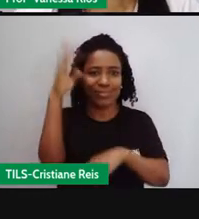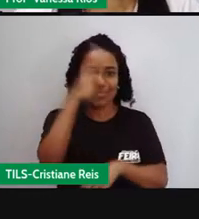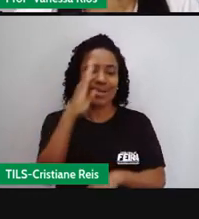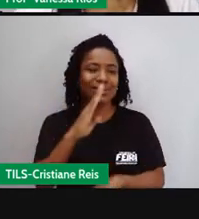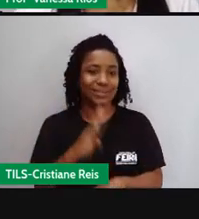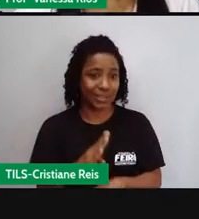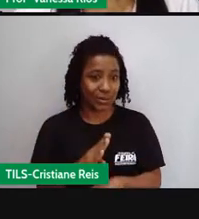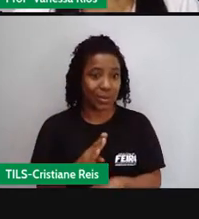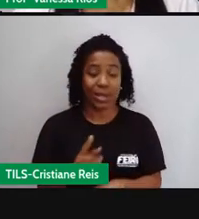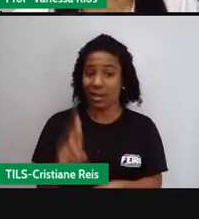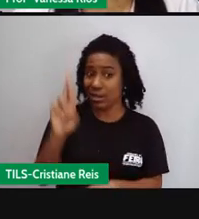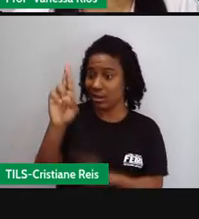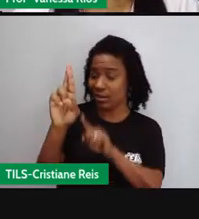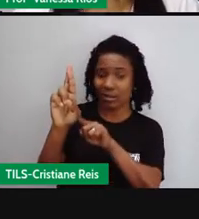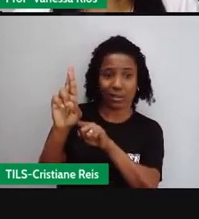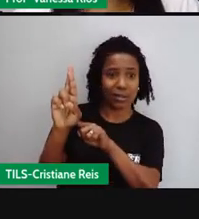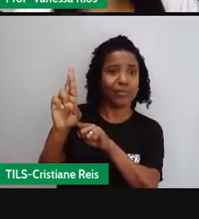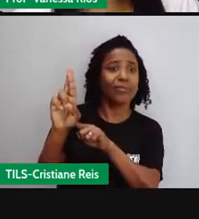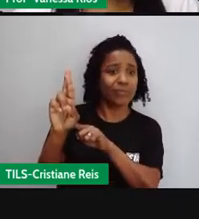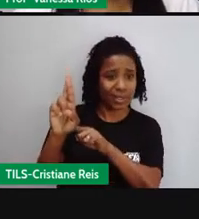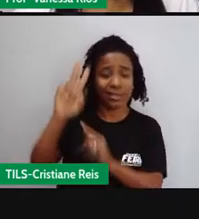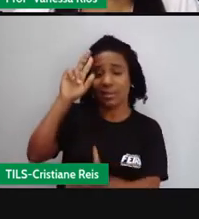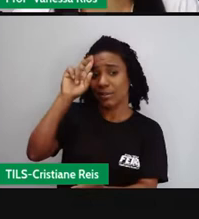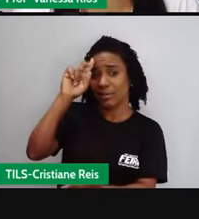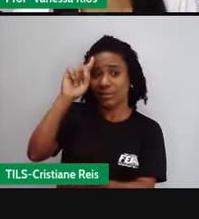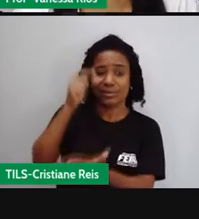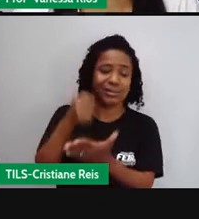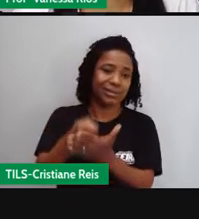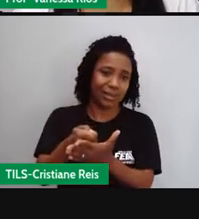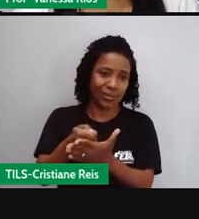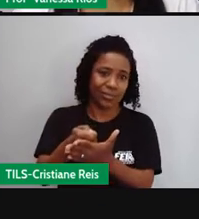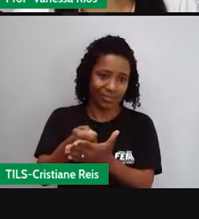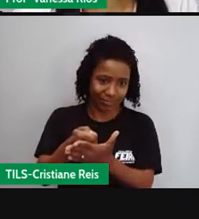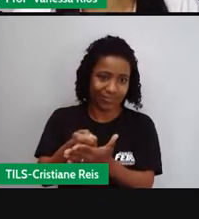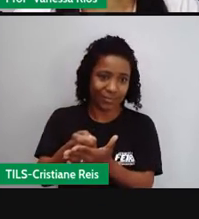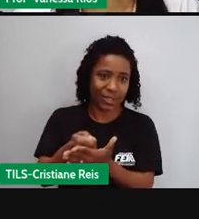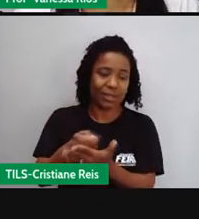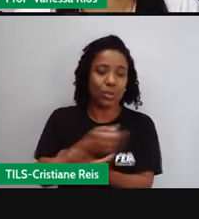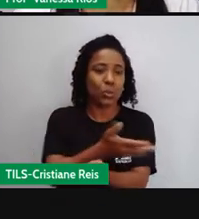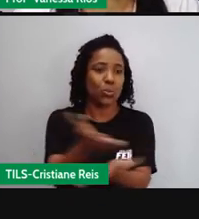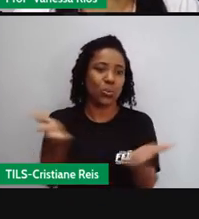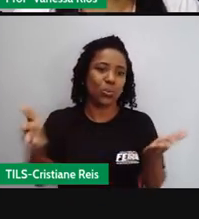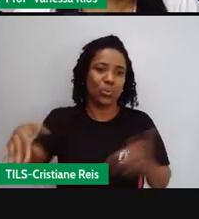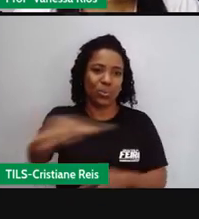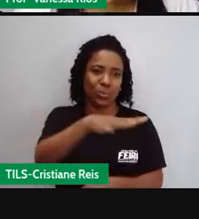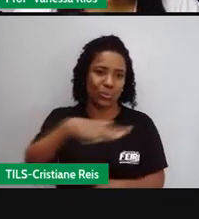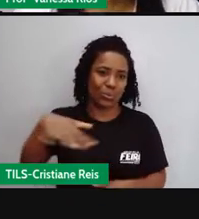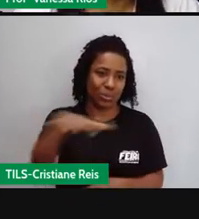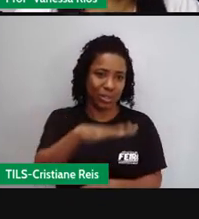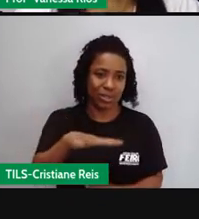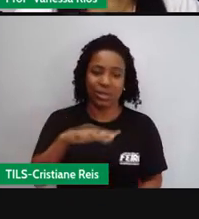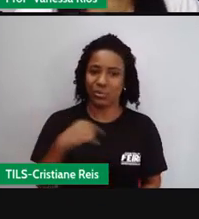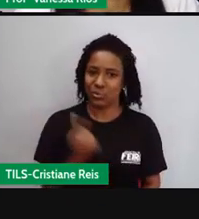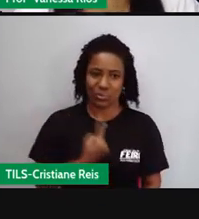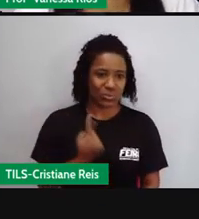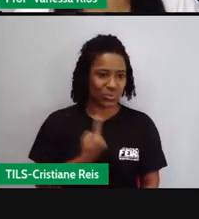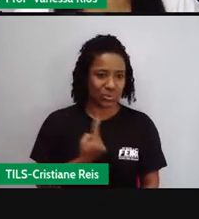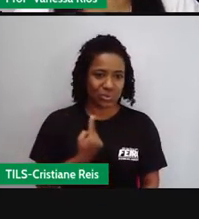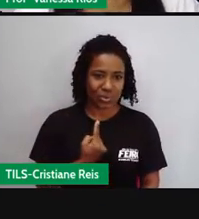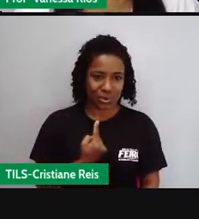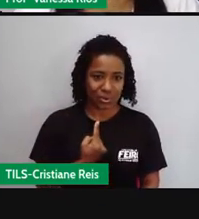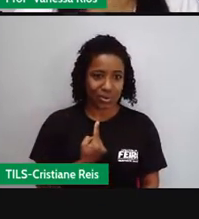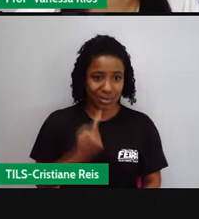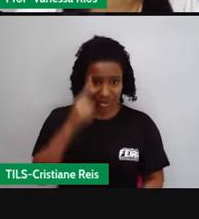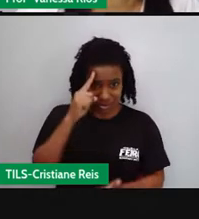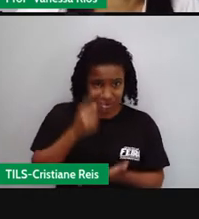que estarão aí envolvendo todas as pessoas, não só a mim. Então é preciso pensar bastante aí nessa